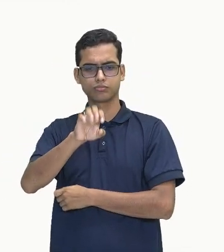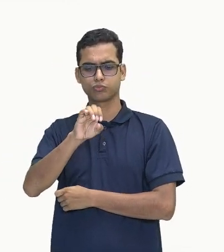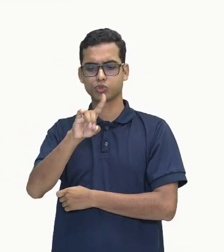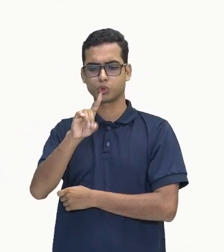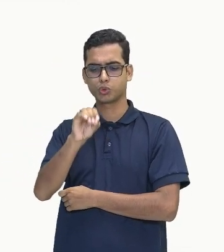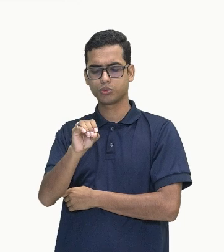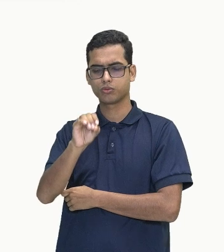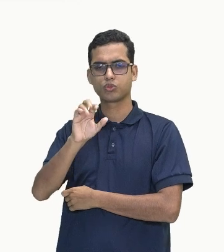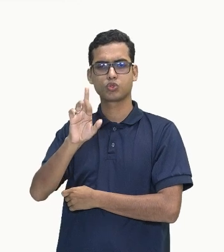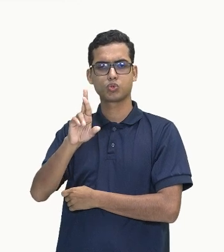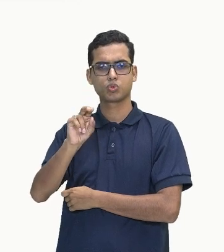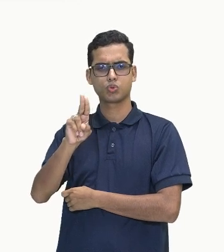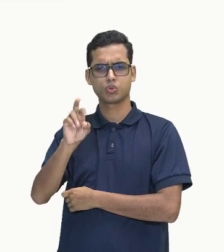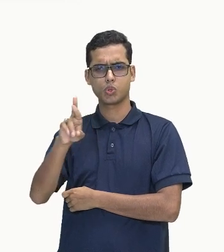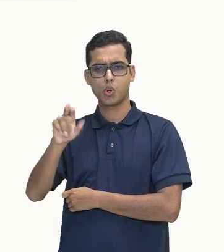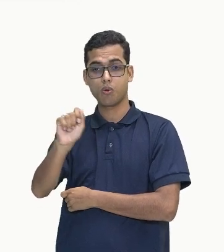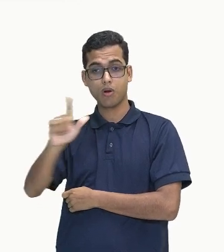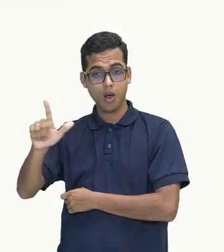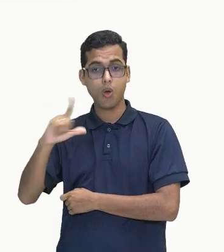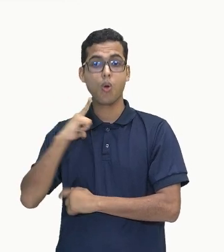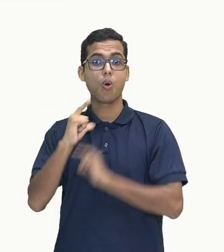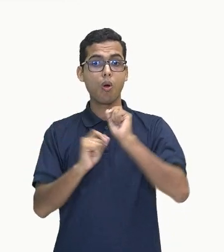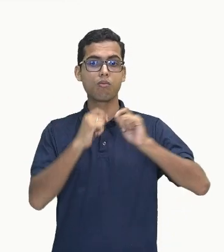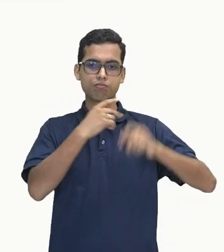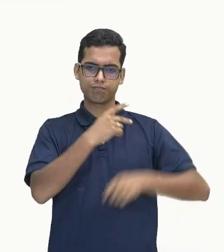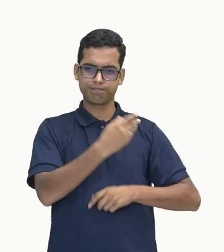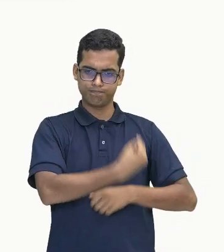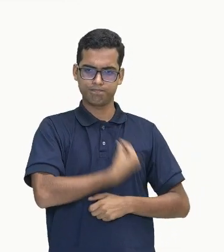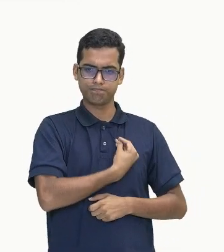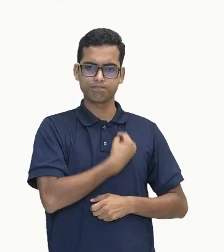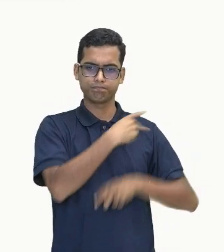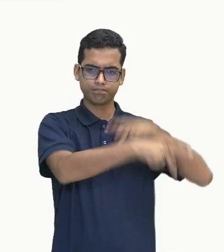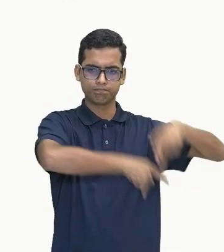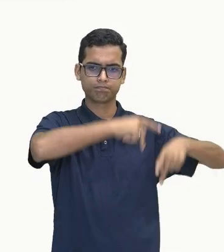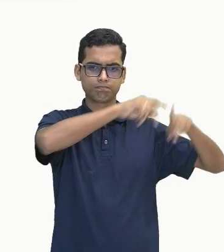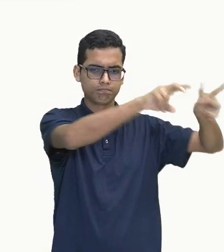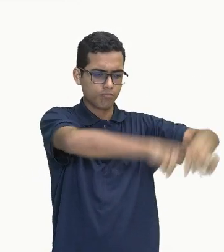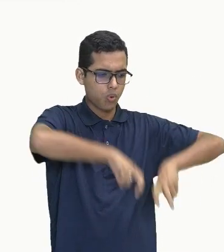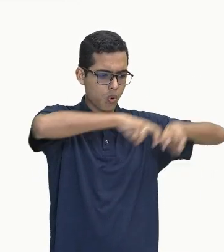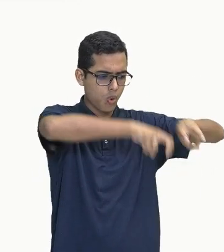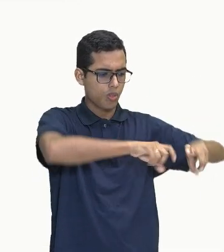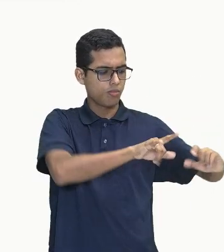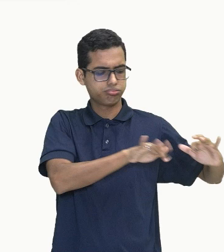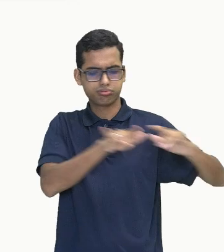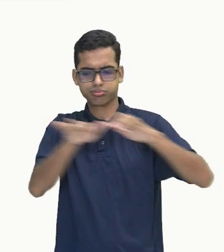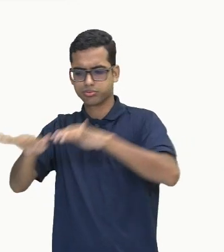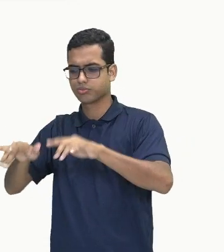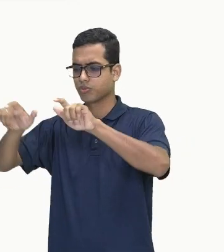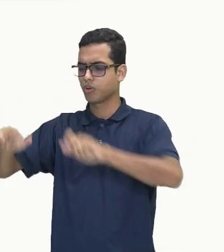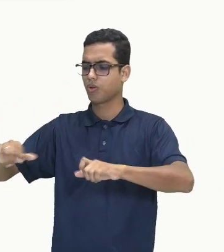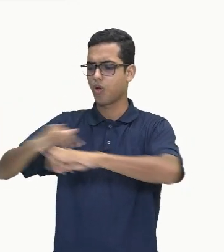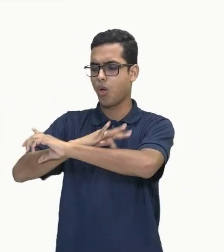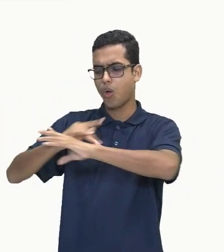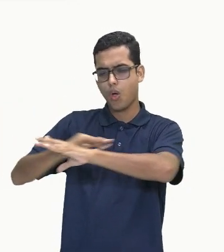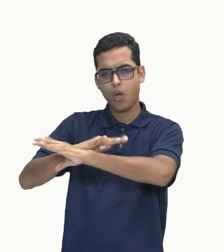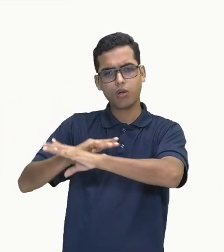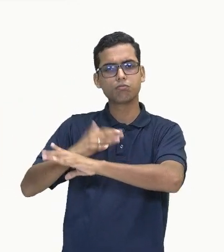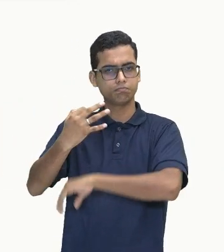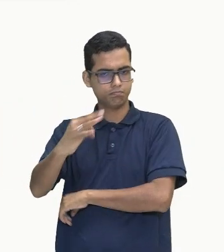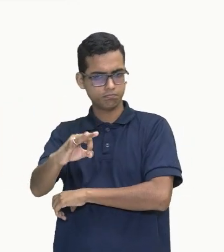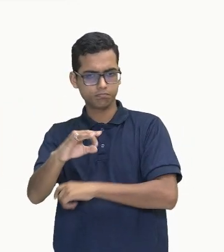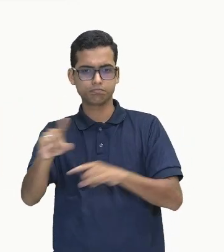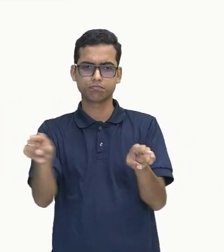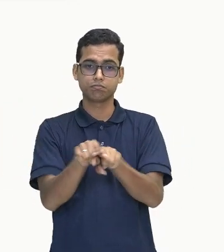observa, é justamente essa saída da população do campo para o meio urbano, tá bom? E também esse processo